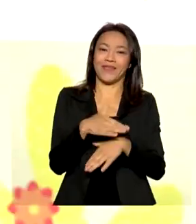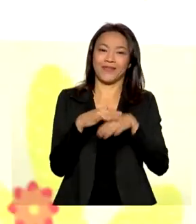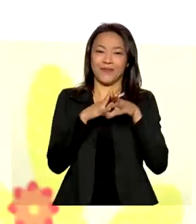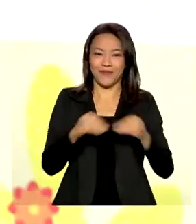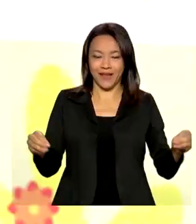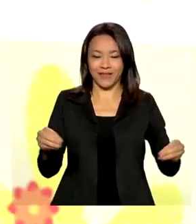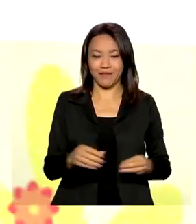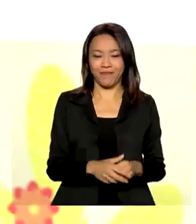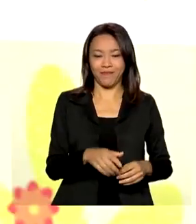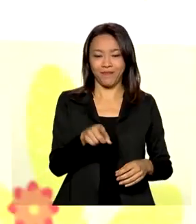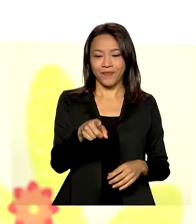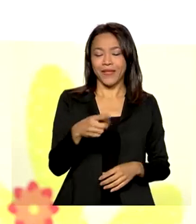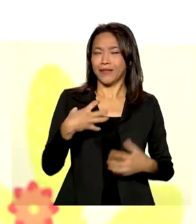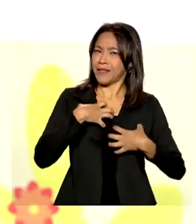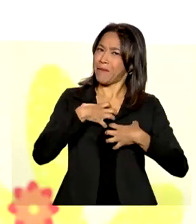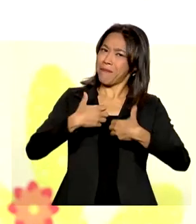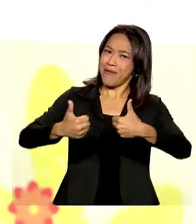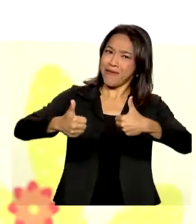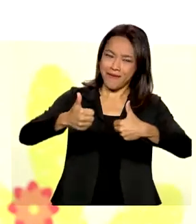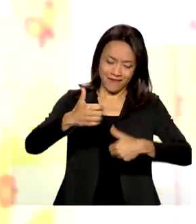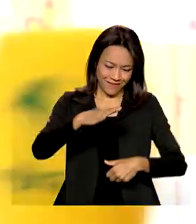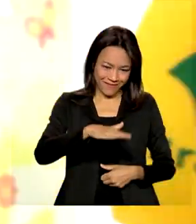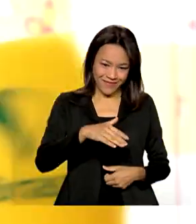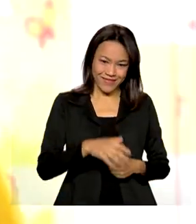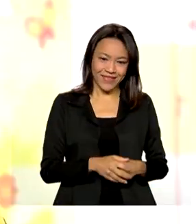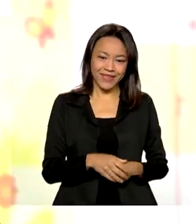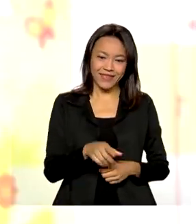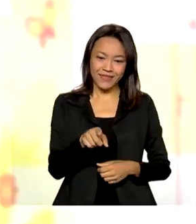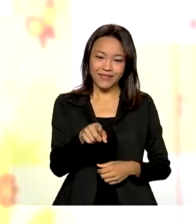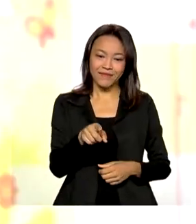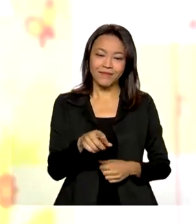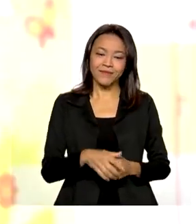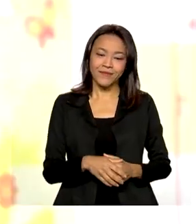curada. Está bem demais, graças a Deus, né, mãe? Você está ótima. Estou.